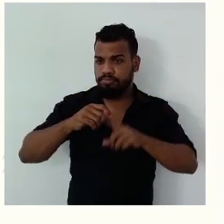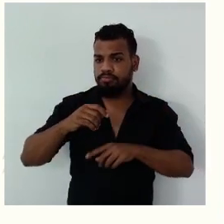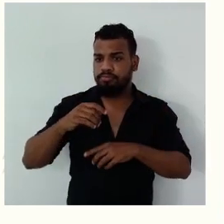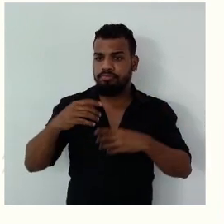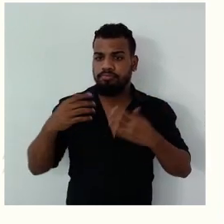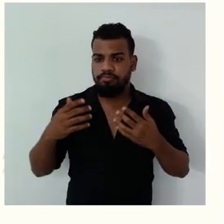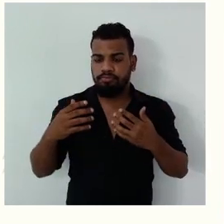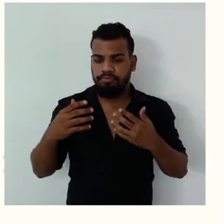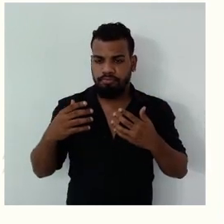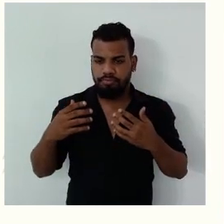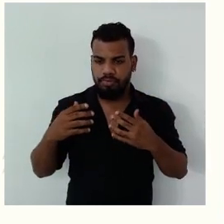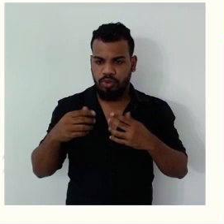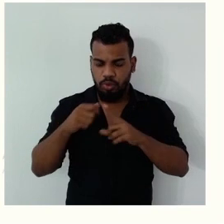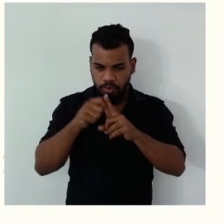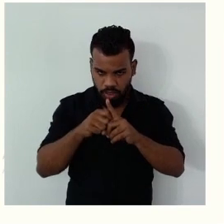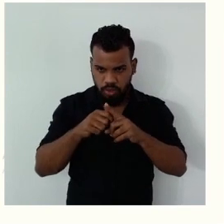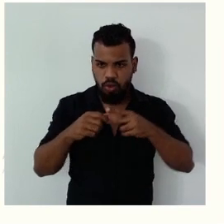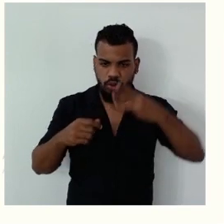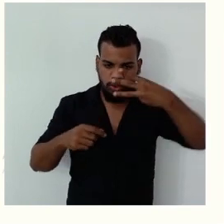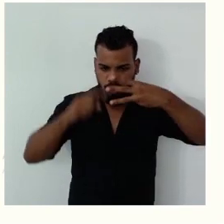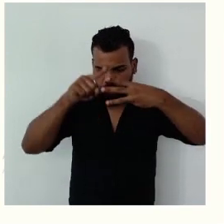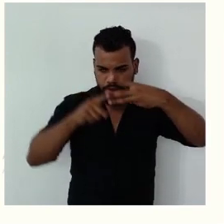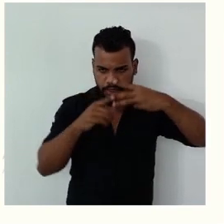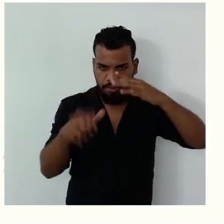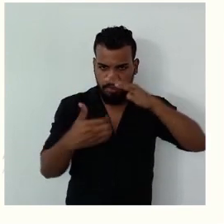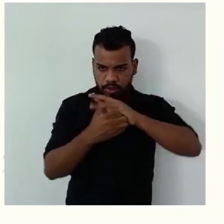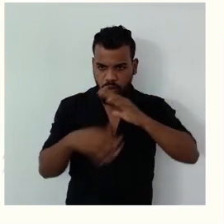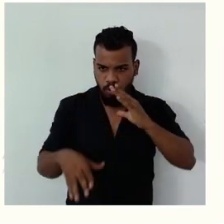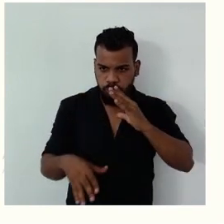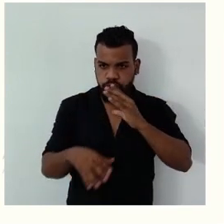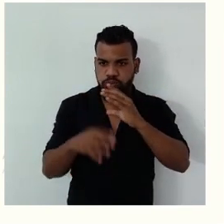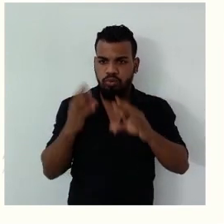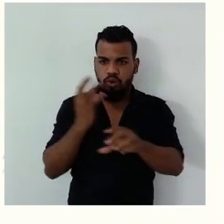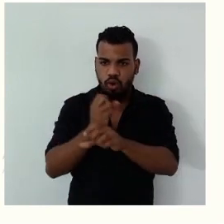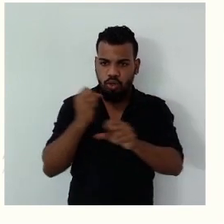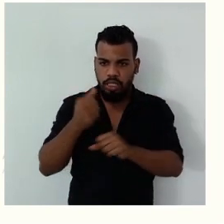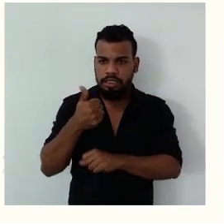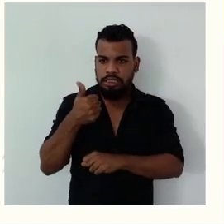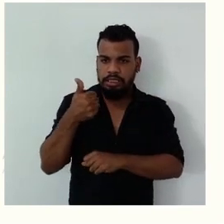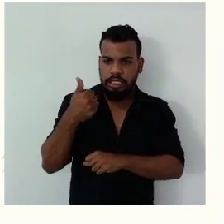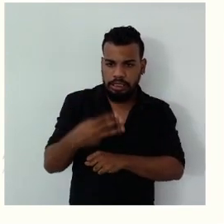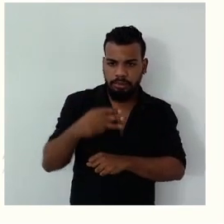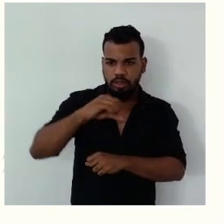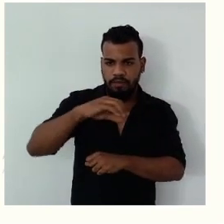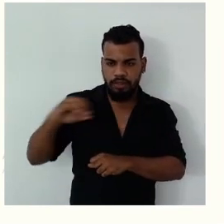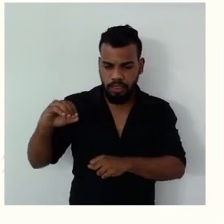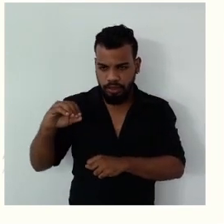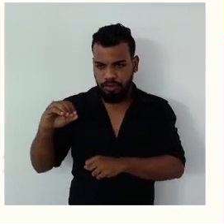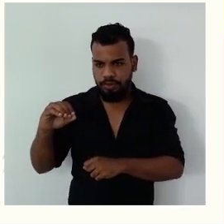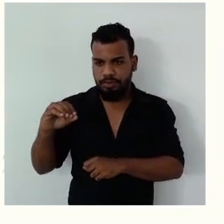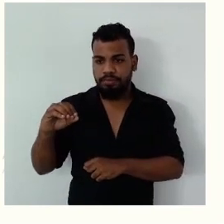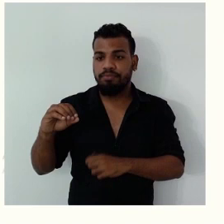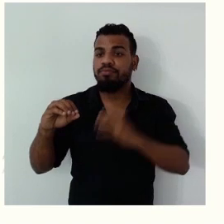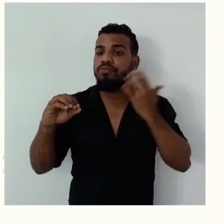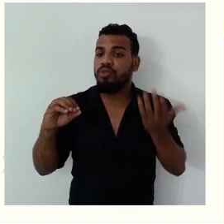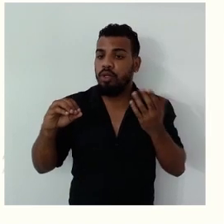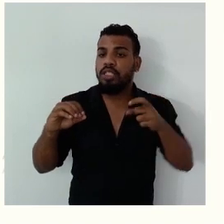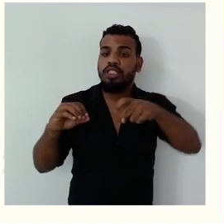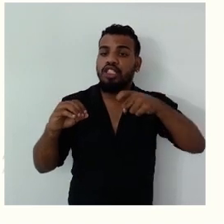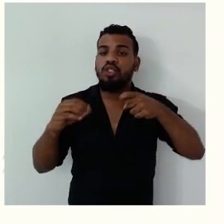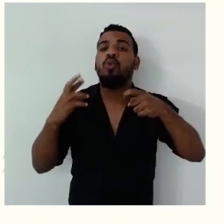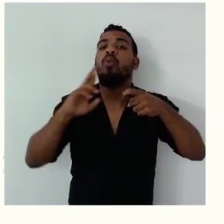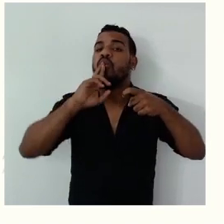nesse mês os 3 laboratórios venderam um total de 3.900 unidades desse medicamento, então o valor de X